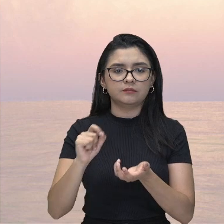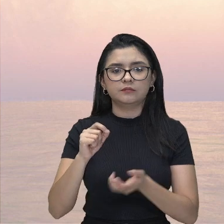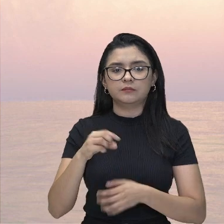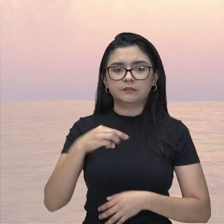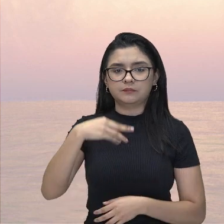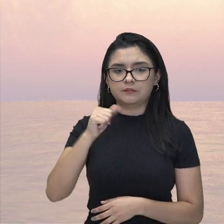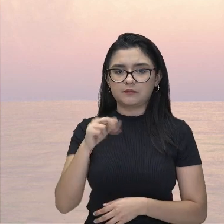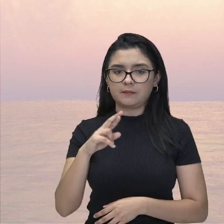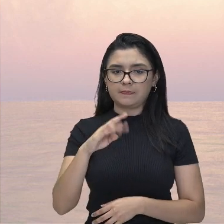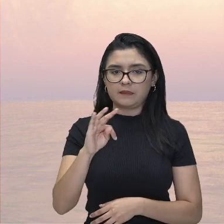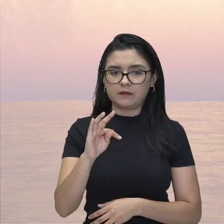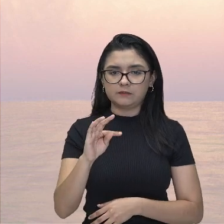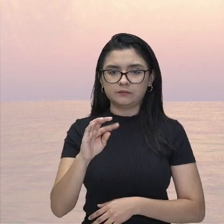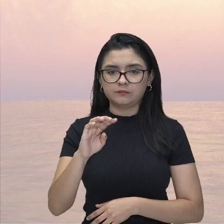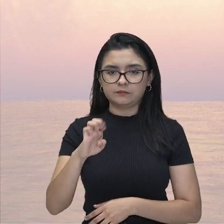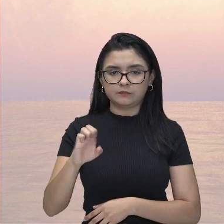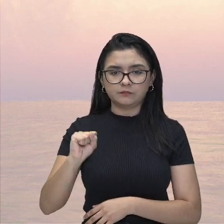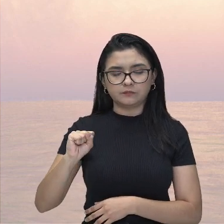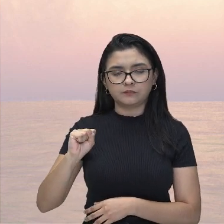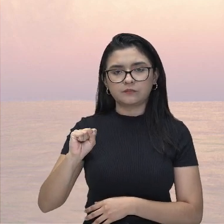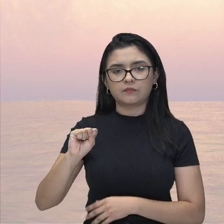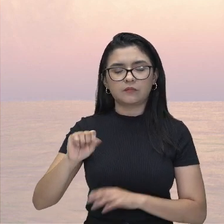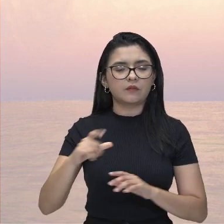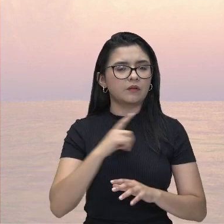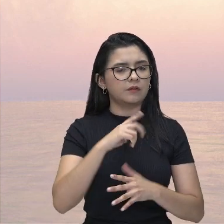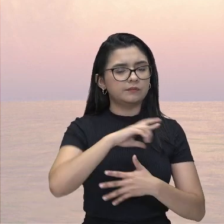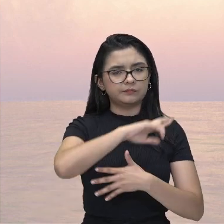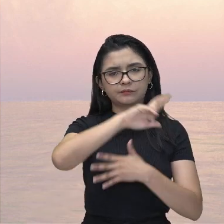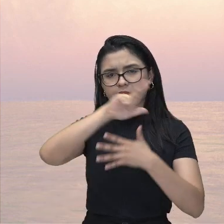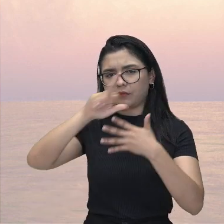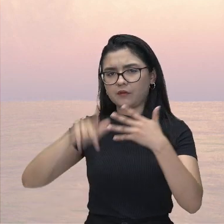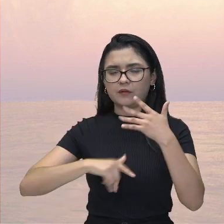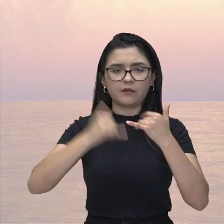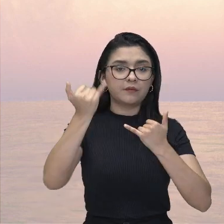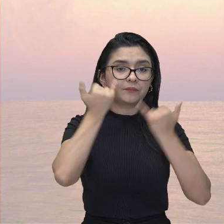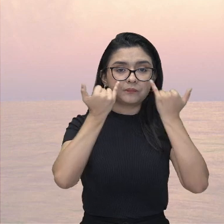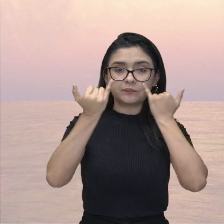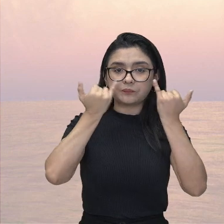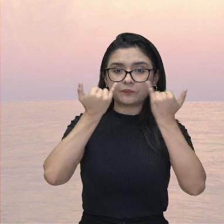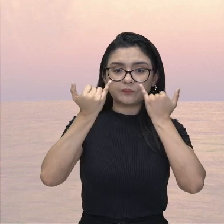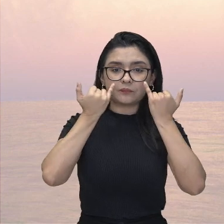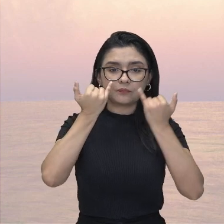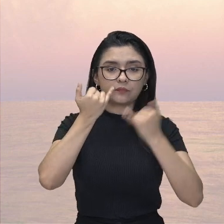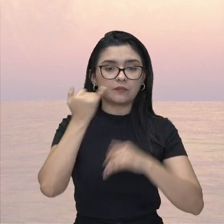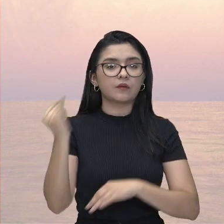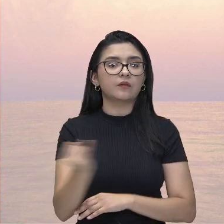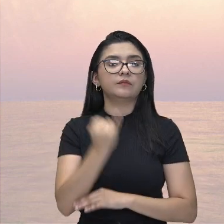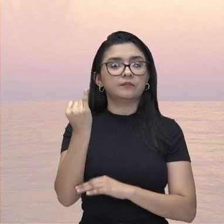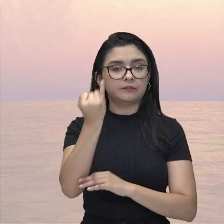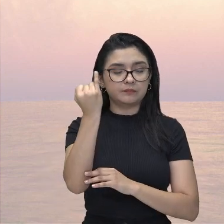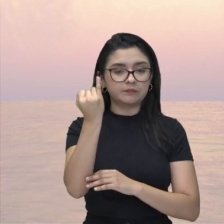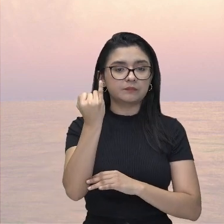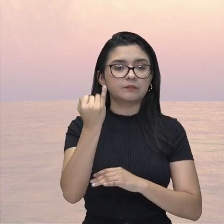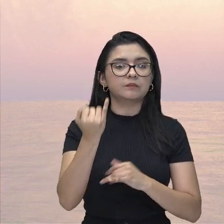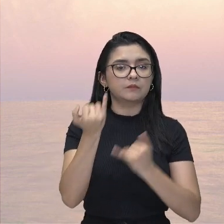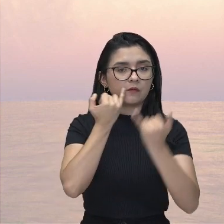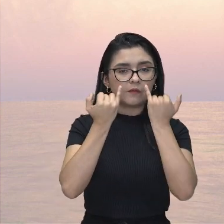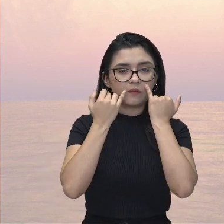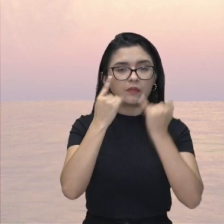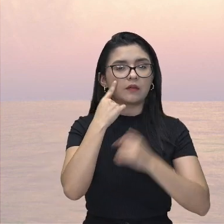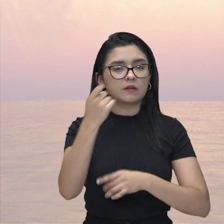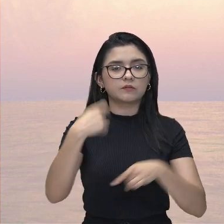Marte vamos continuar tem muita coisa muitas informações e são bem são informações bem